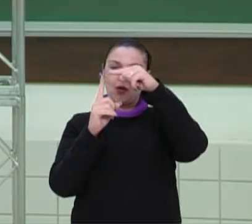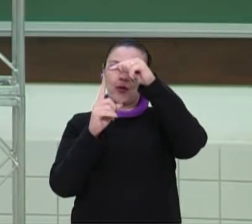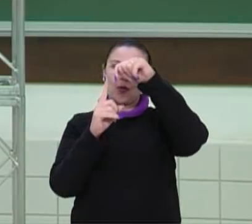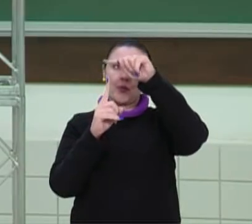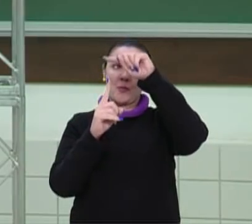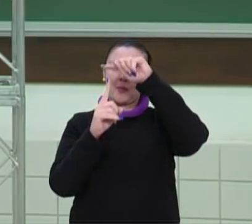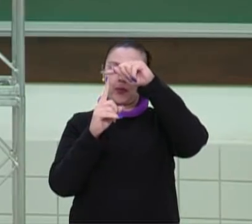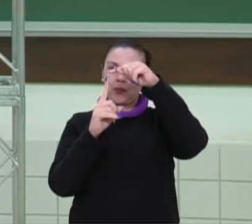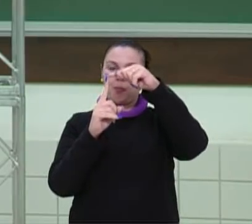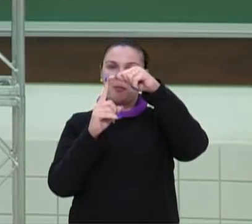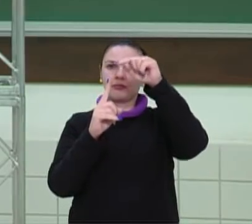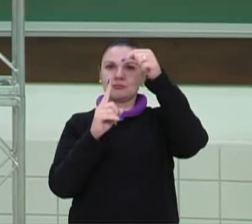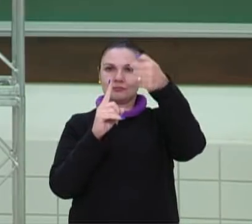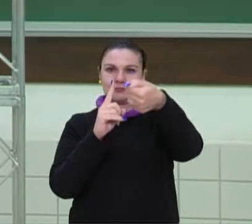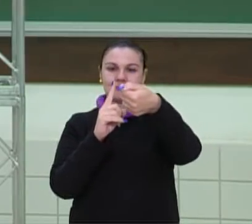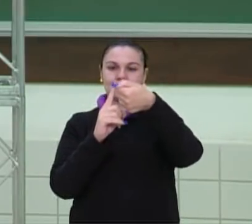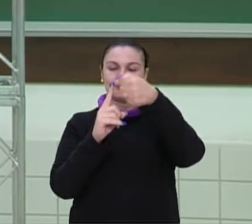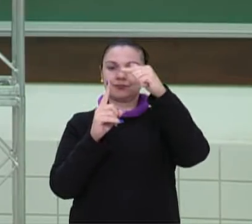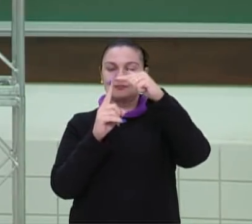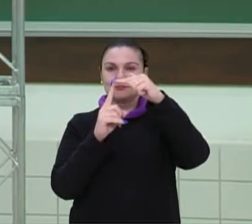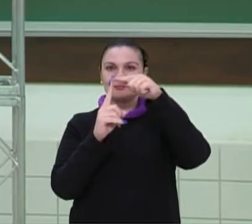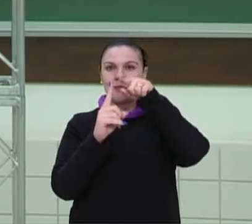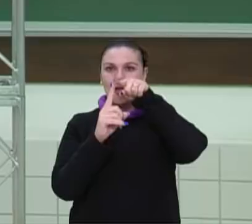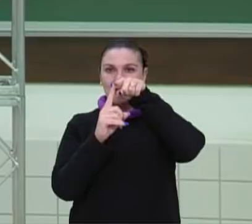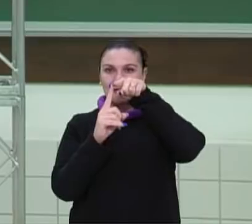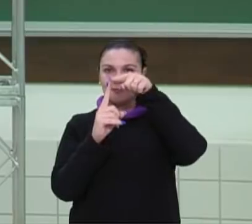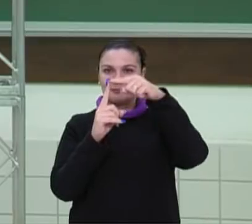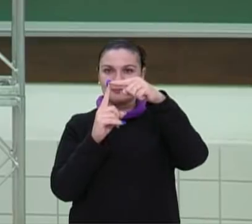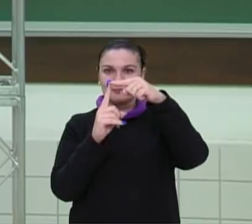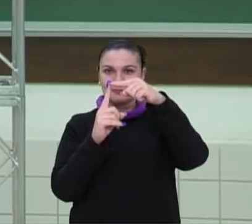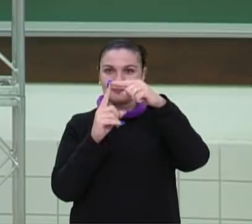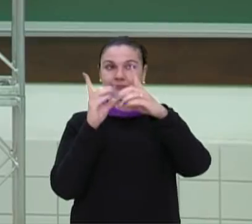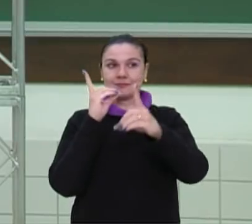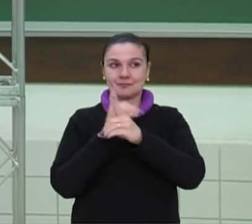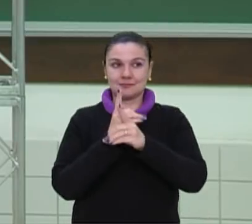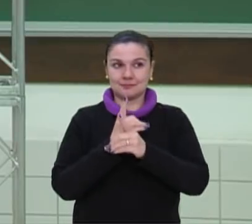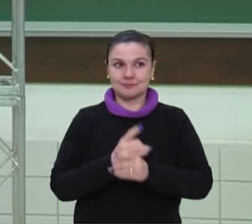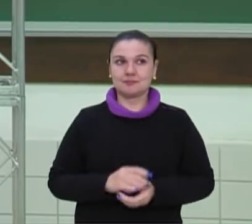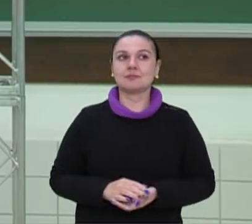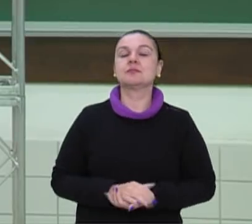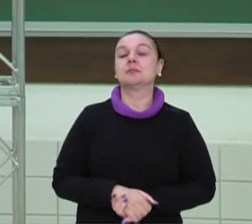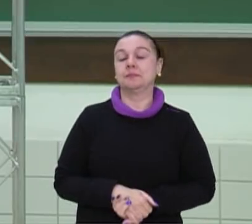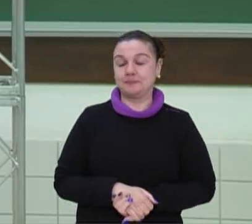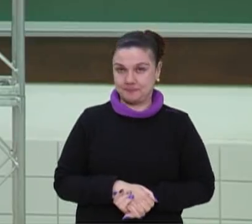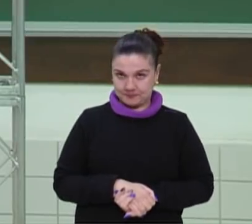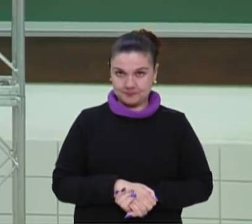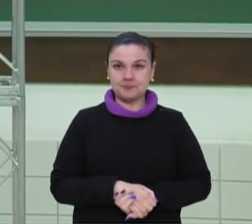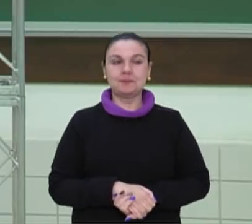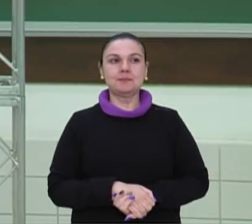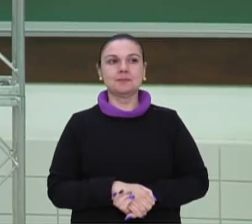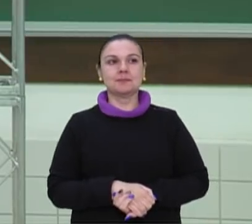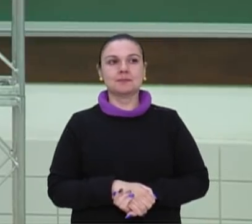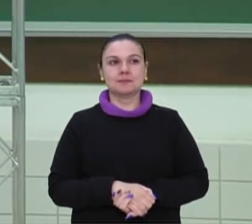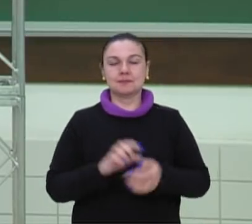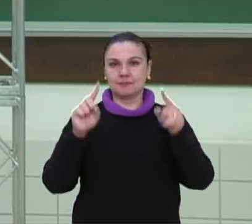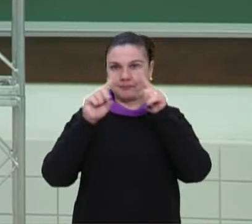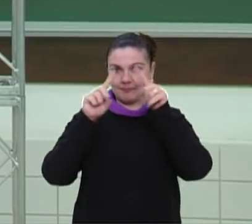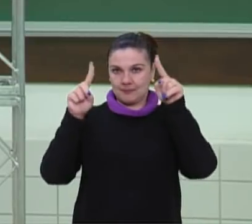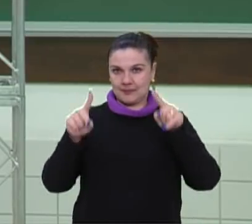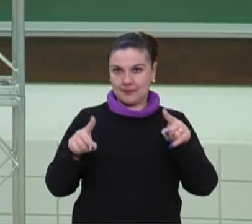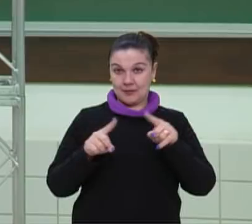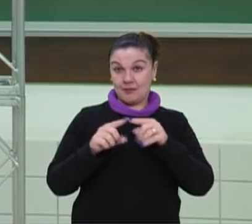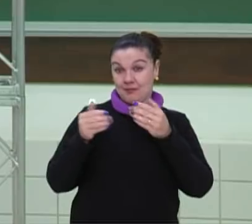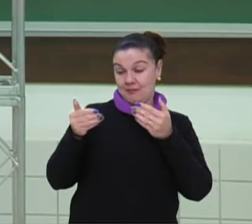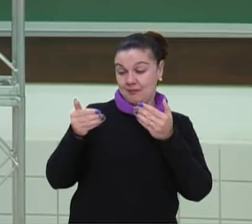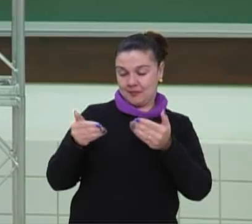lembram? É onde encontra os 2 segmentos de reta, os 2 lados de um polígono. Nesse